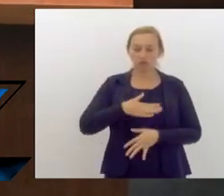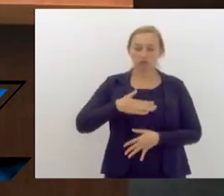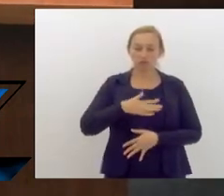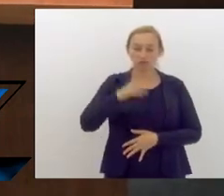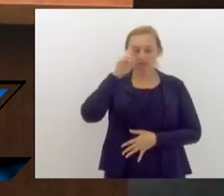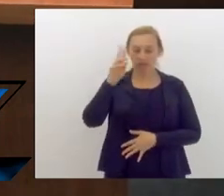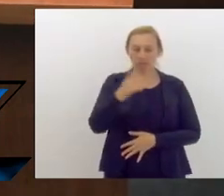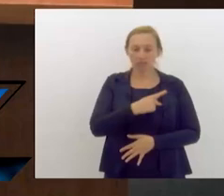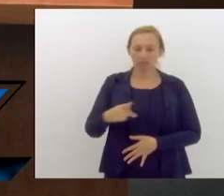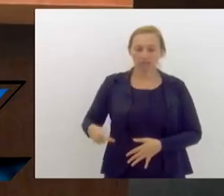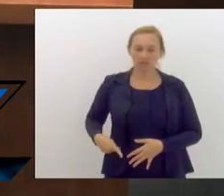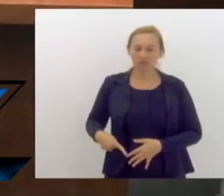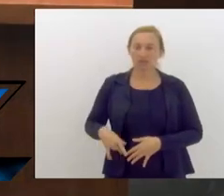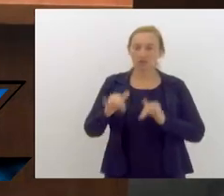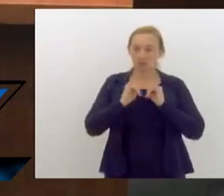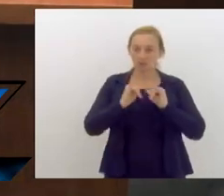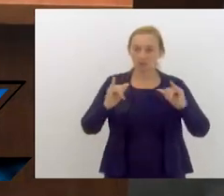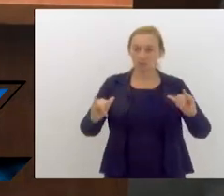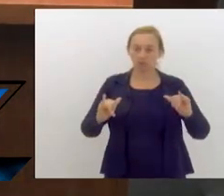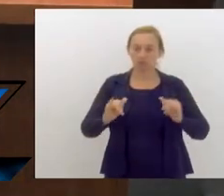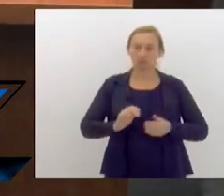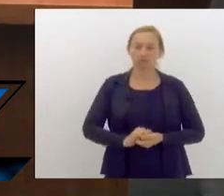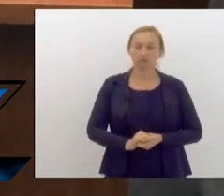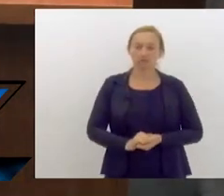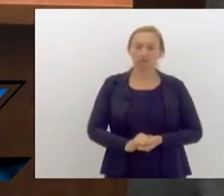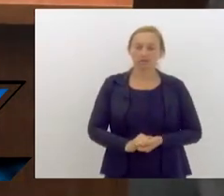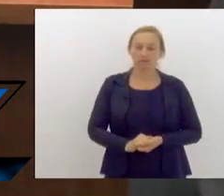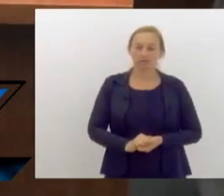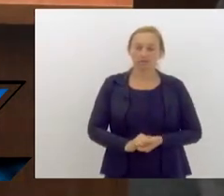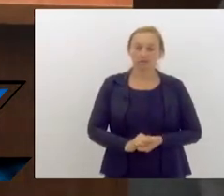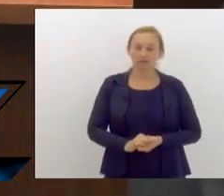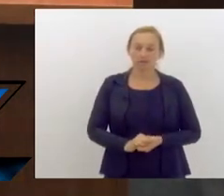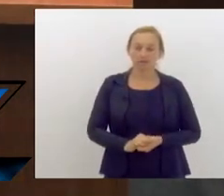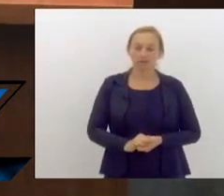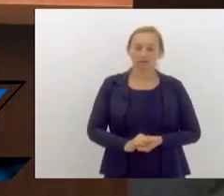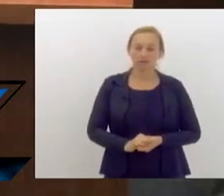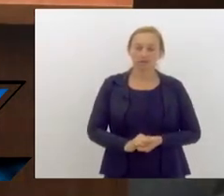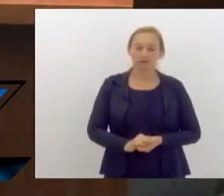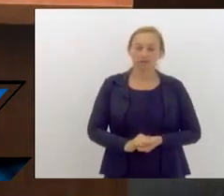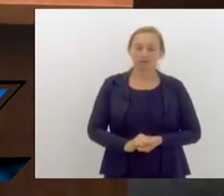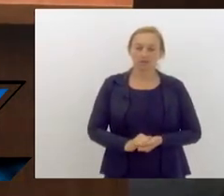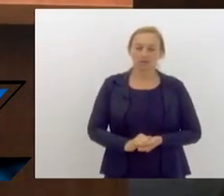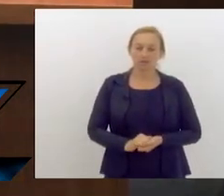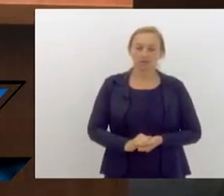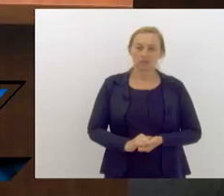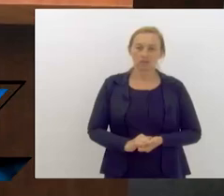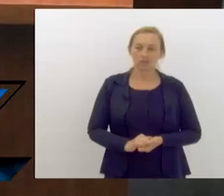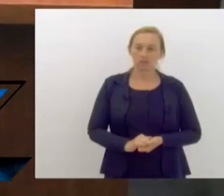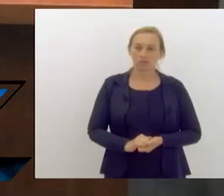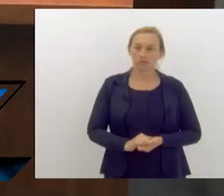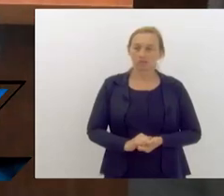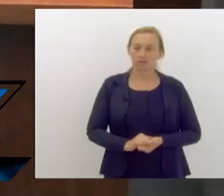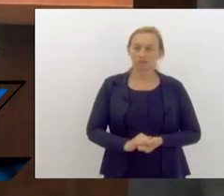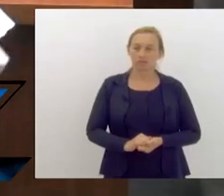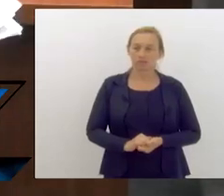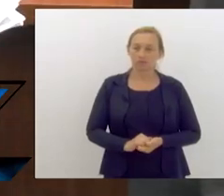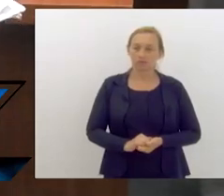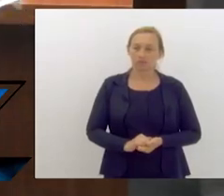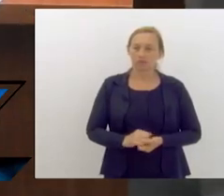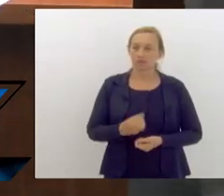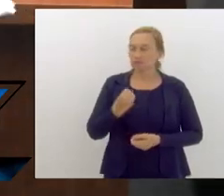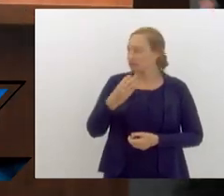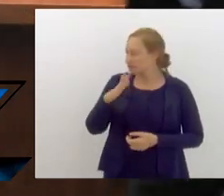um anúncio aproveitar um momento para fazer um anúncio é estou é convidar aqui meu querido